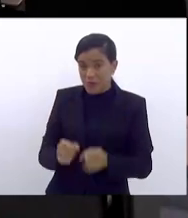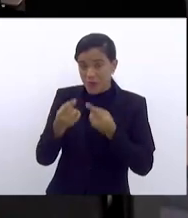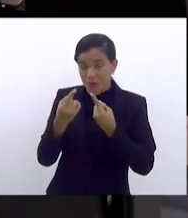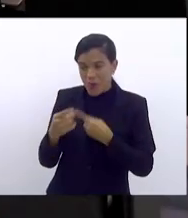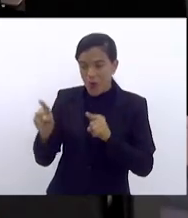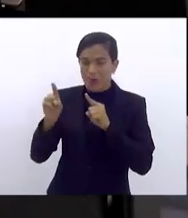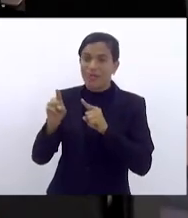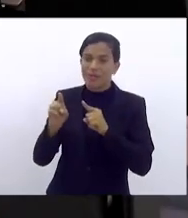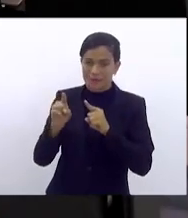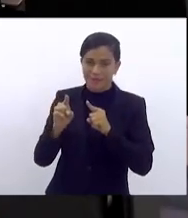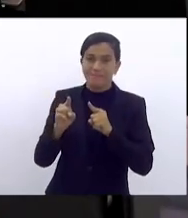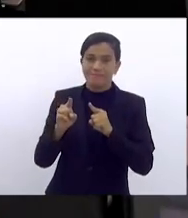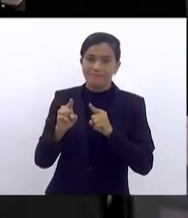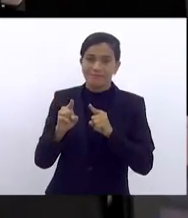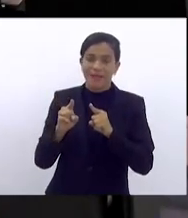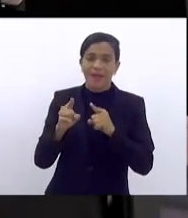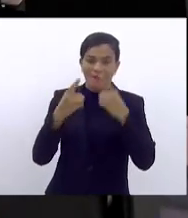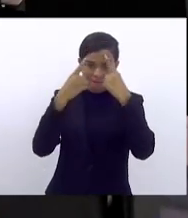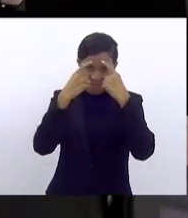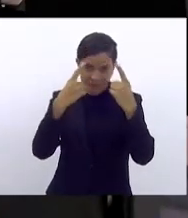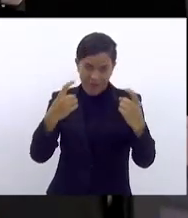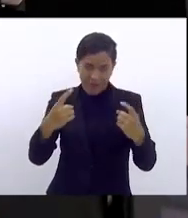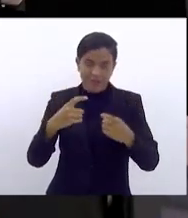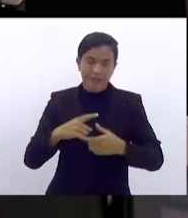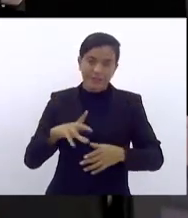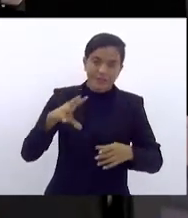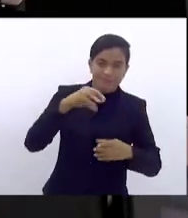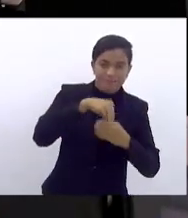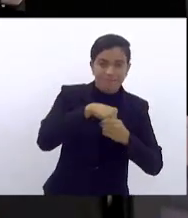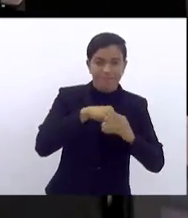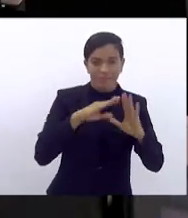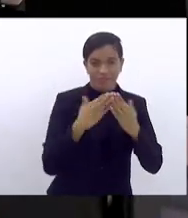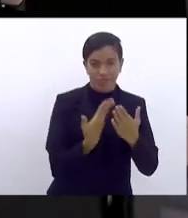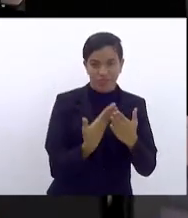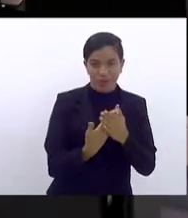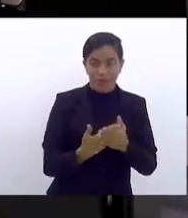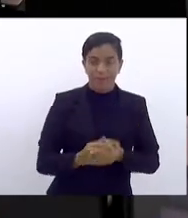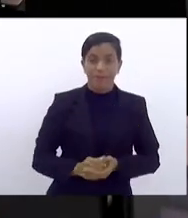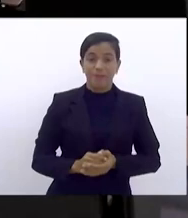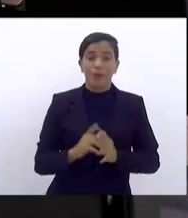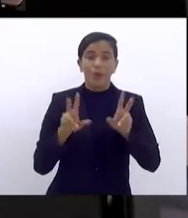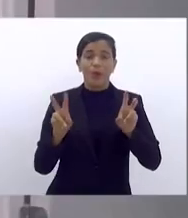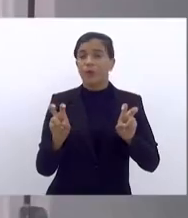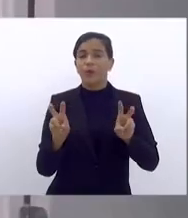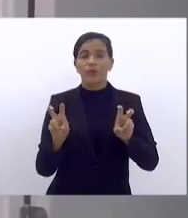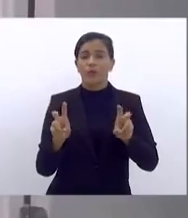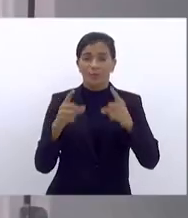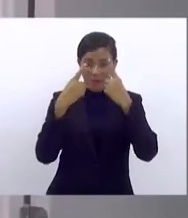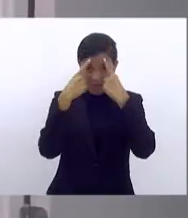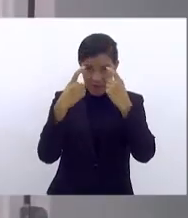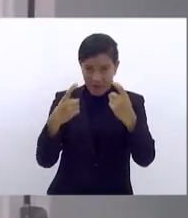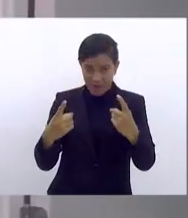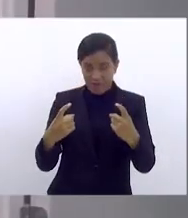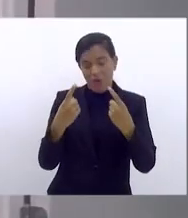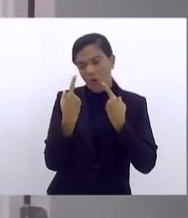e nas escolas então o tema da violência nas escolas e contra as escolas